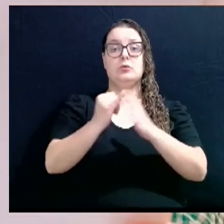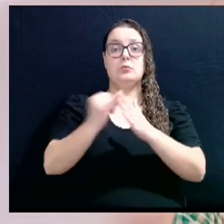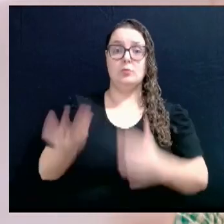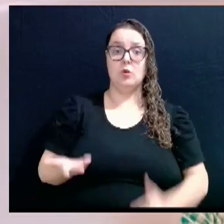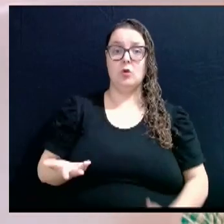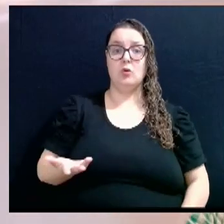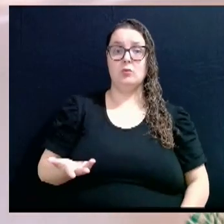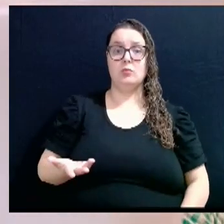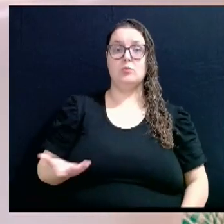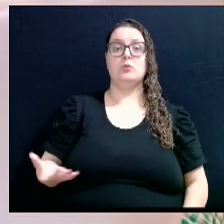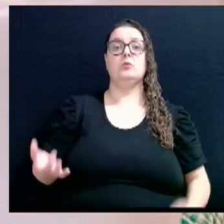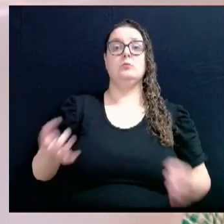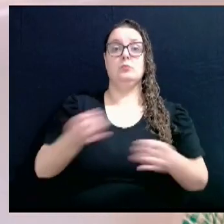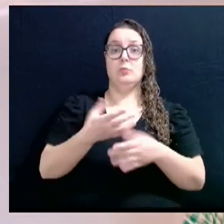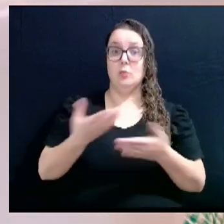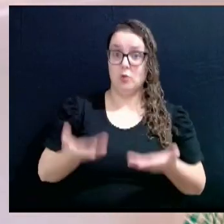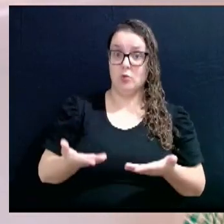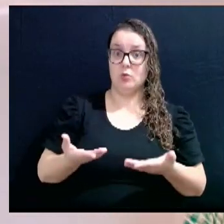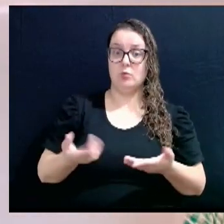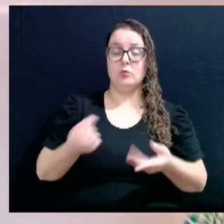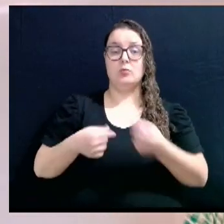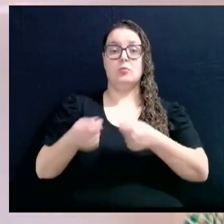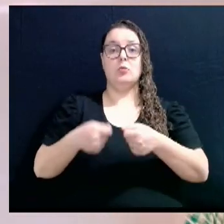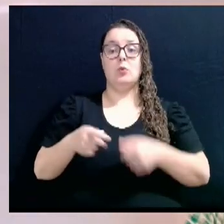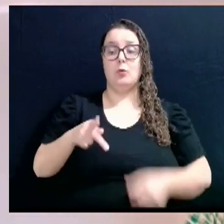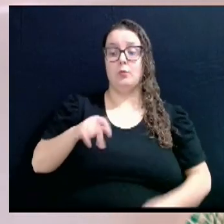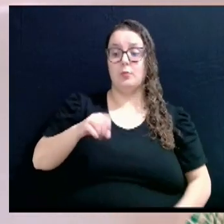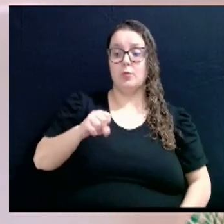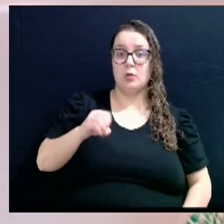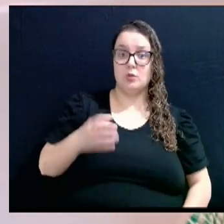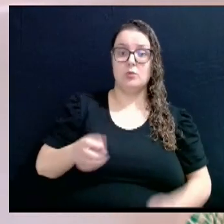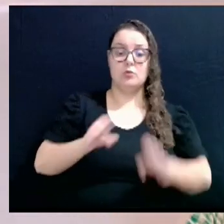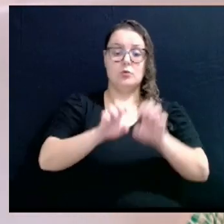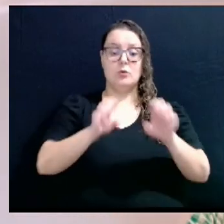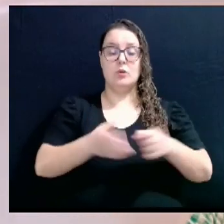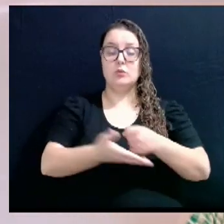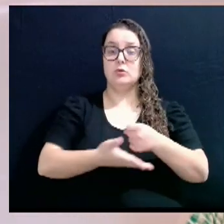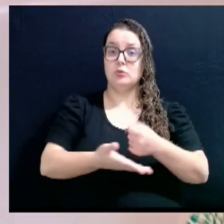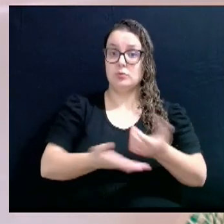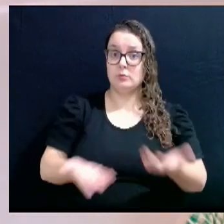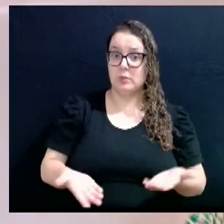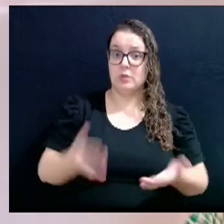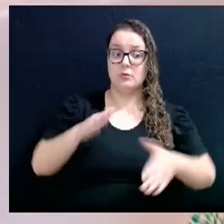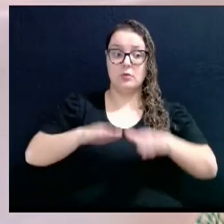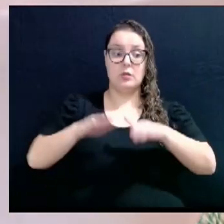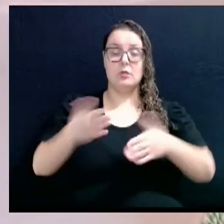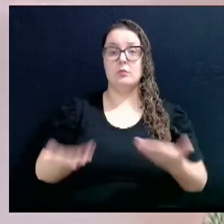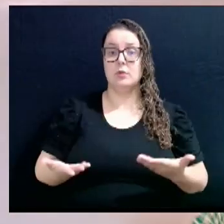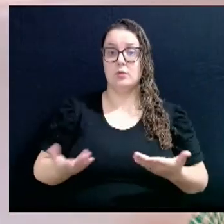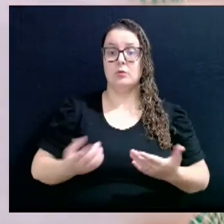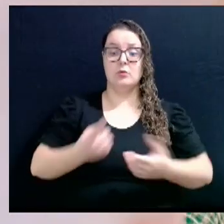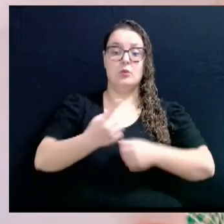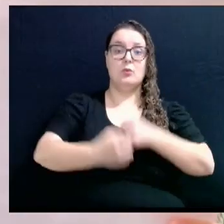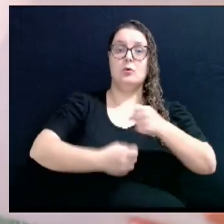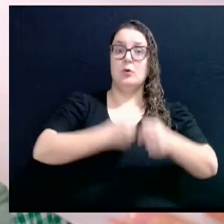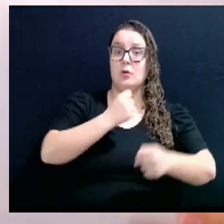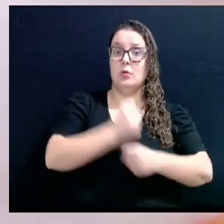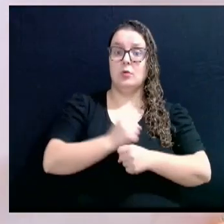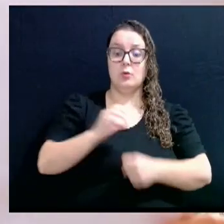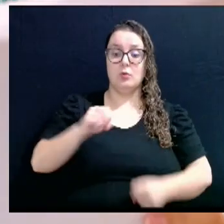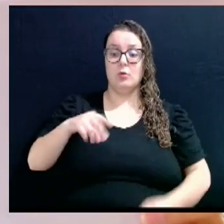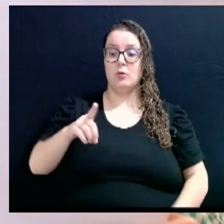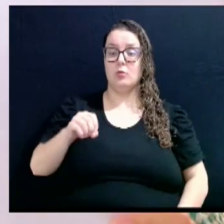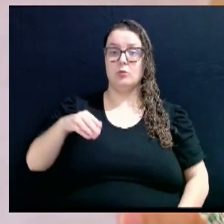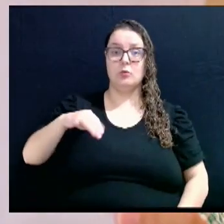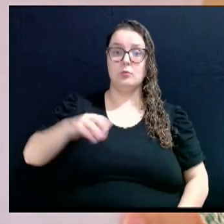de você negociar com o piso, com a estrutura básica, de repente com um ano aí de condomínio por conta da construtora.